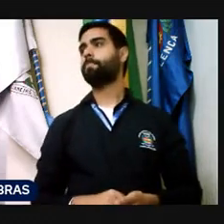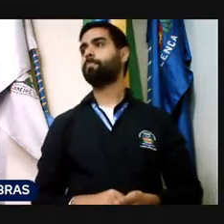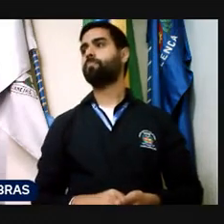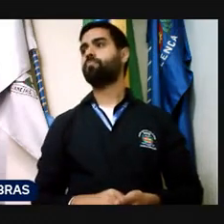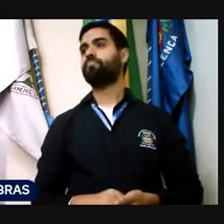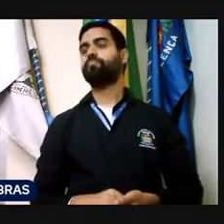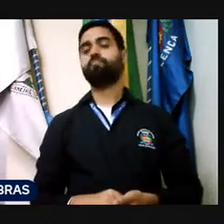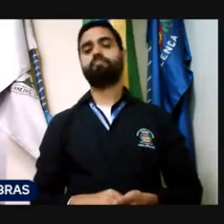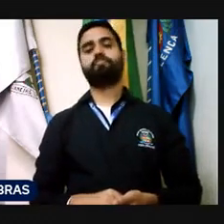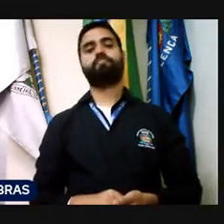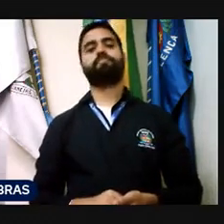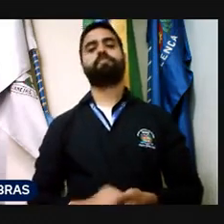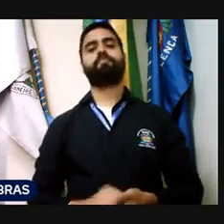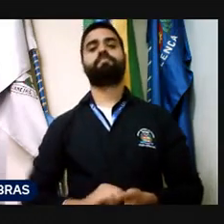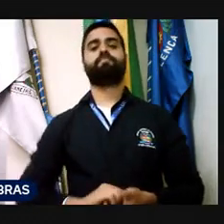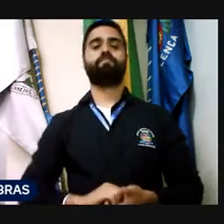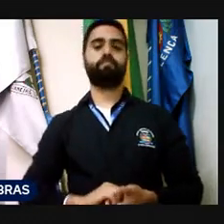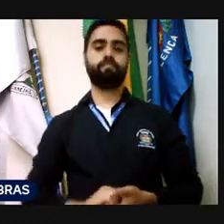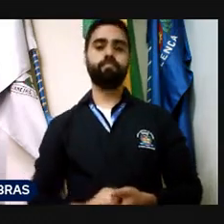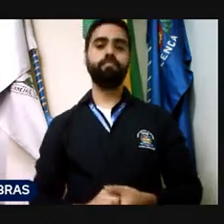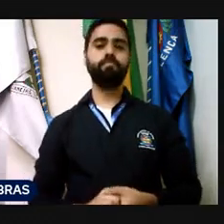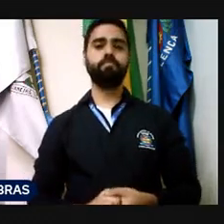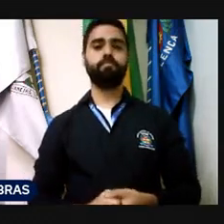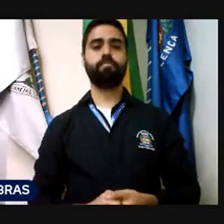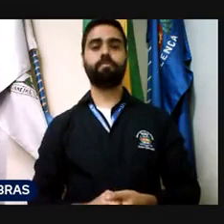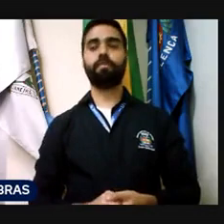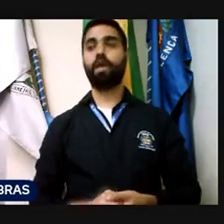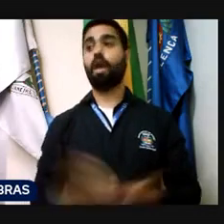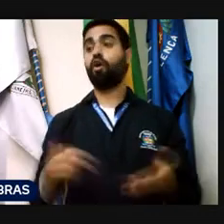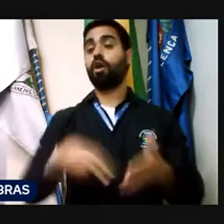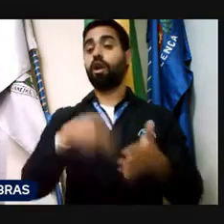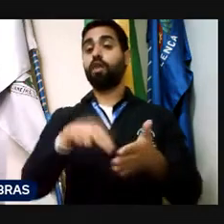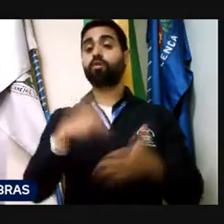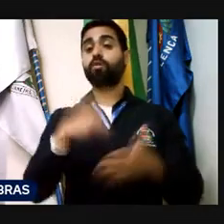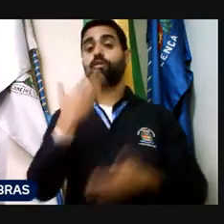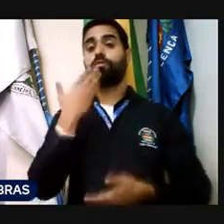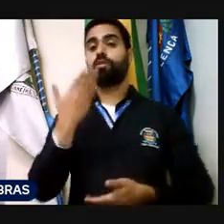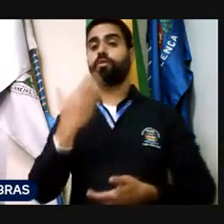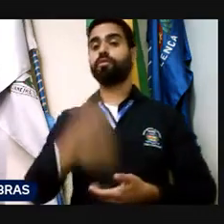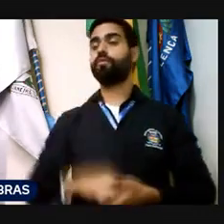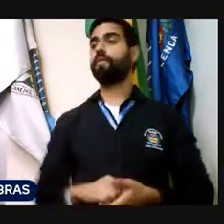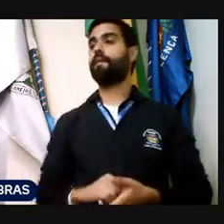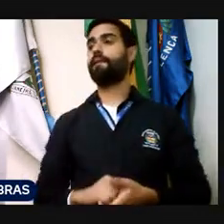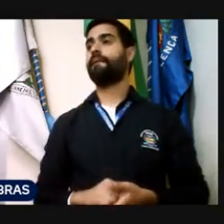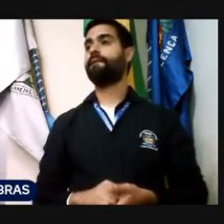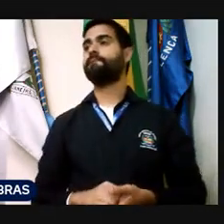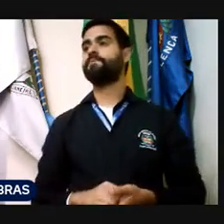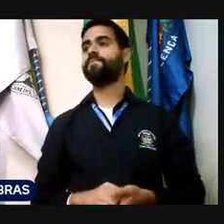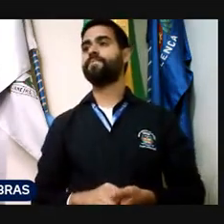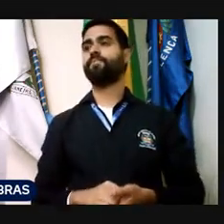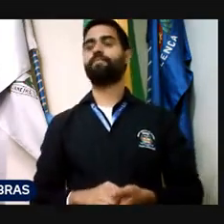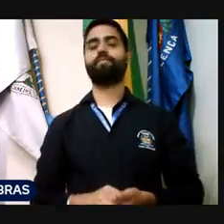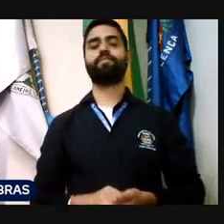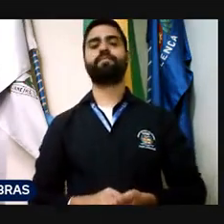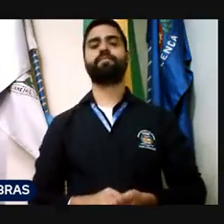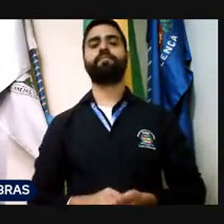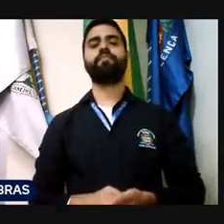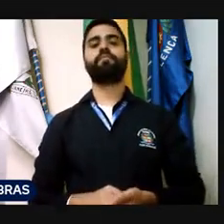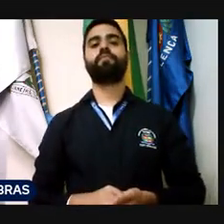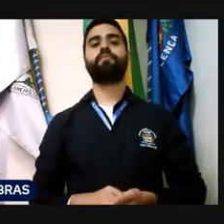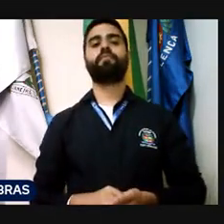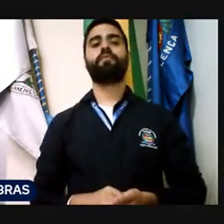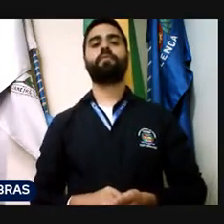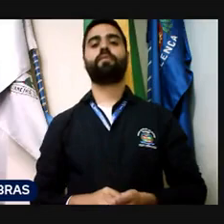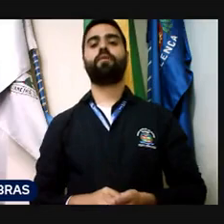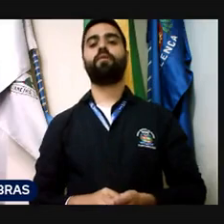Leitura dos requerimentos. Requerimento número 201, de 2021, excelentíssimo senhor presidente da Câmara Municipal de Valença, vereador José Reinaldo